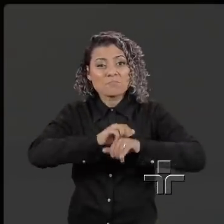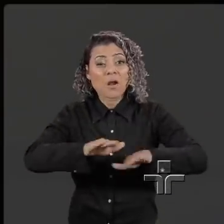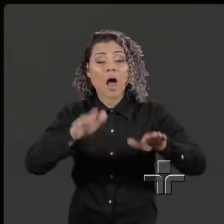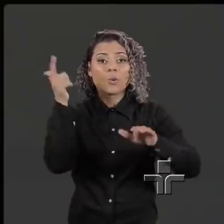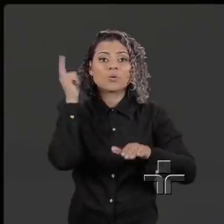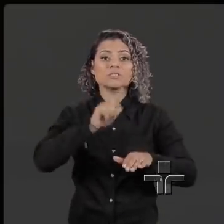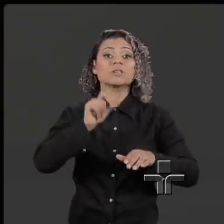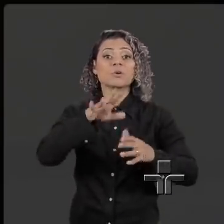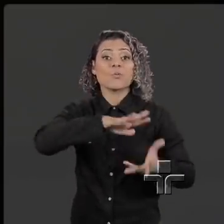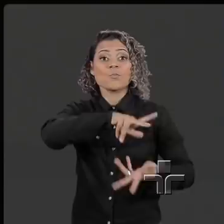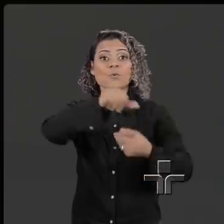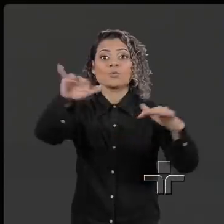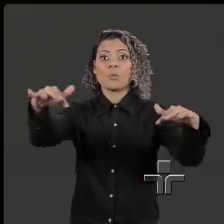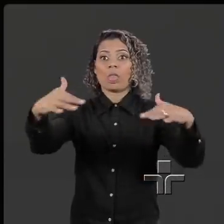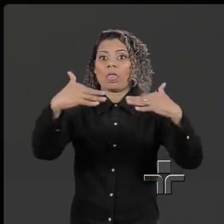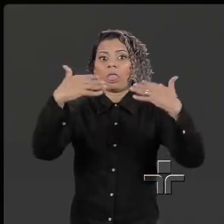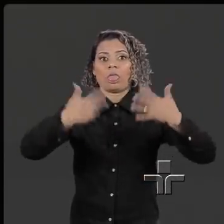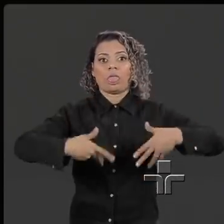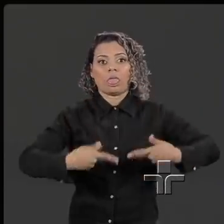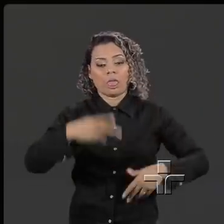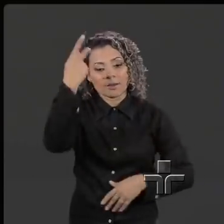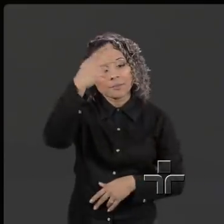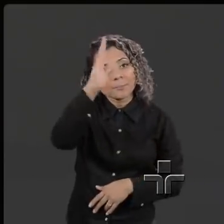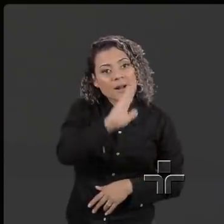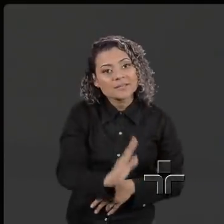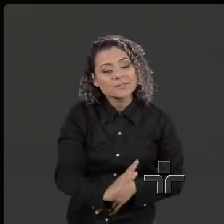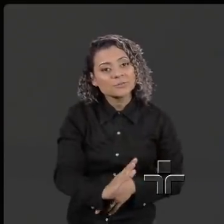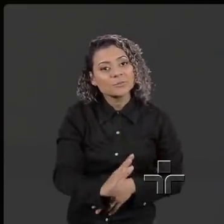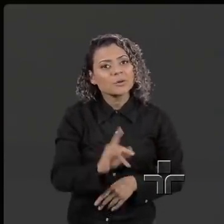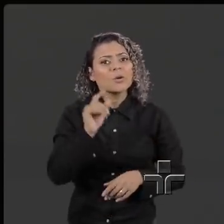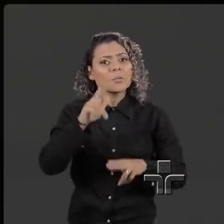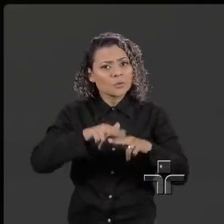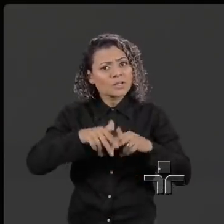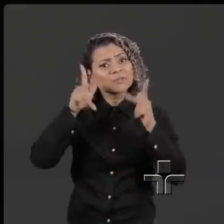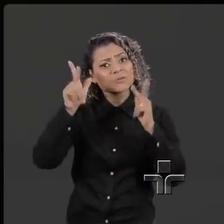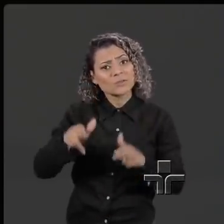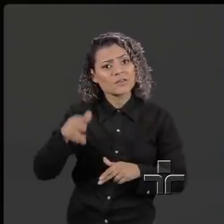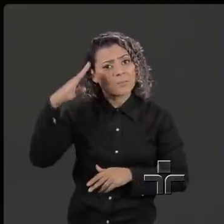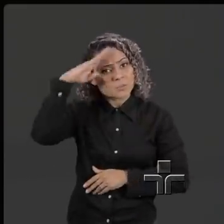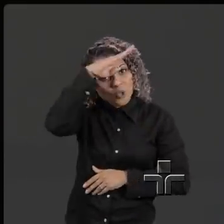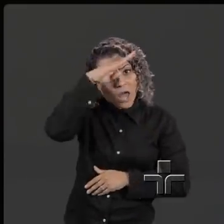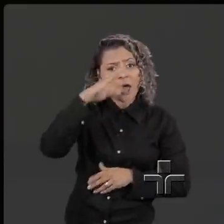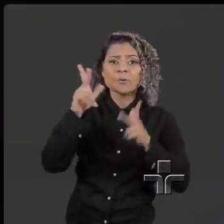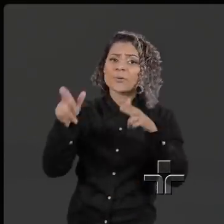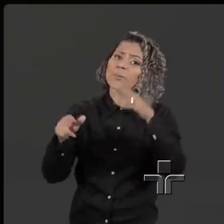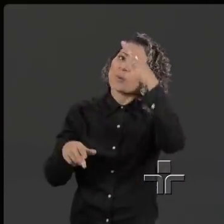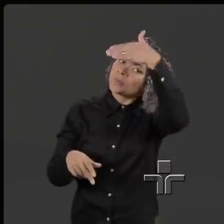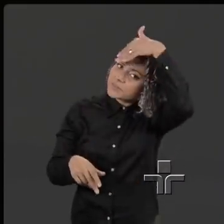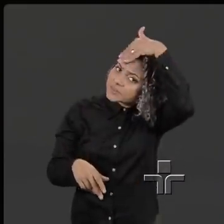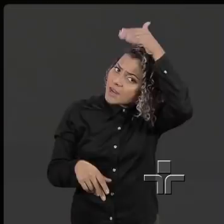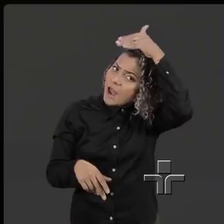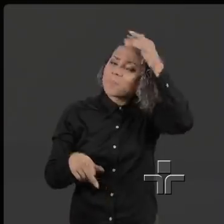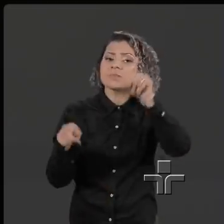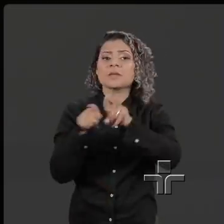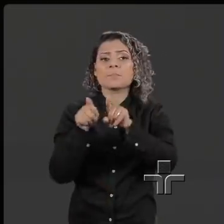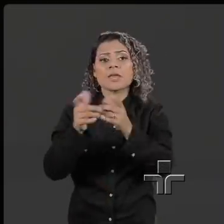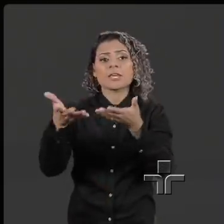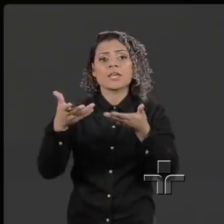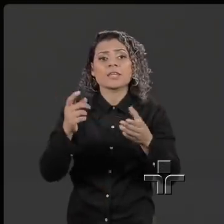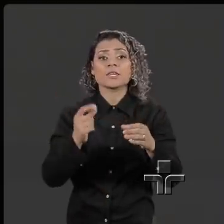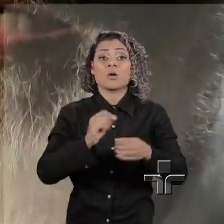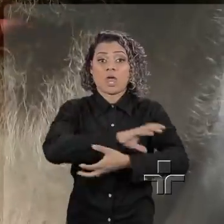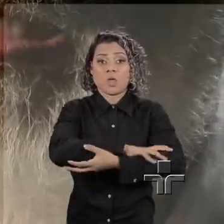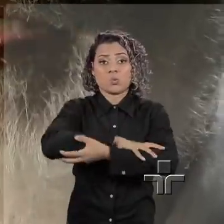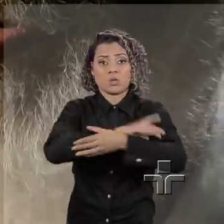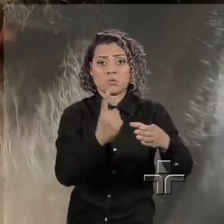porque o populismo do Bolsonaro é justamente, assim como do Trump, assim como daqueles que defenderam a saída do Reino Unido da